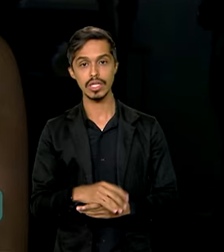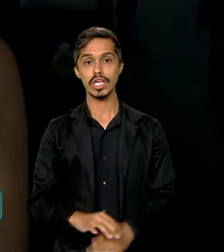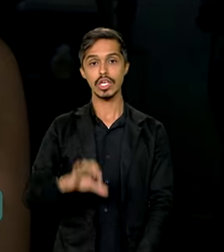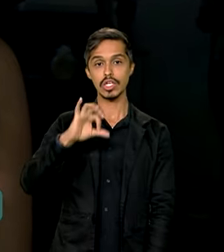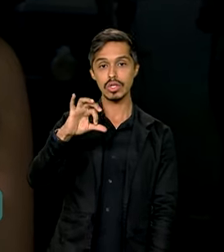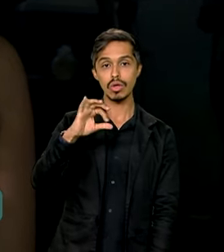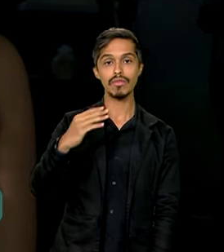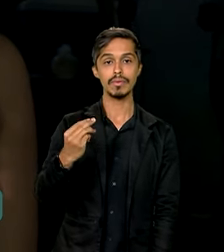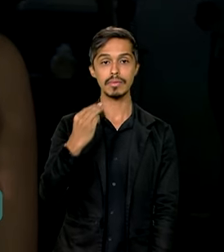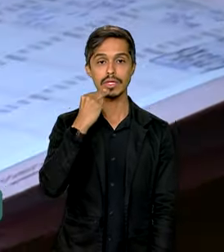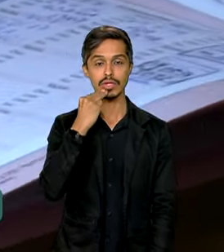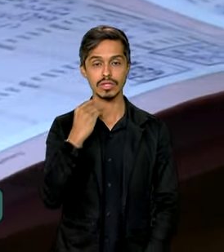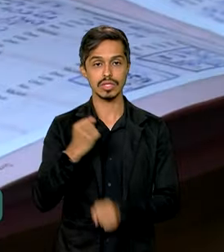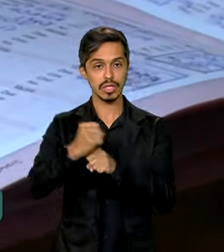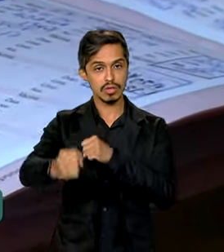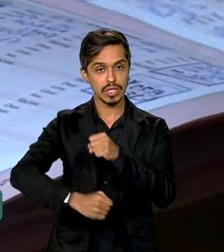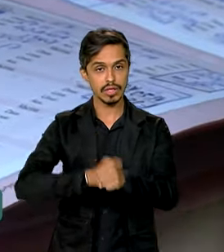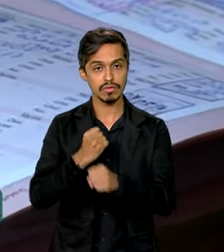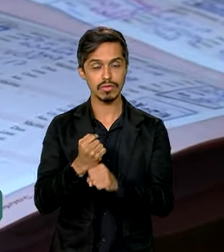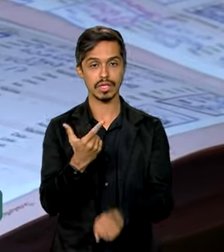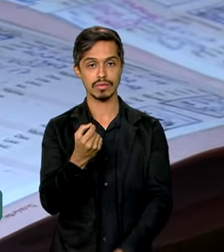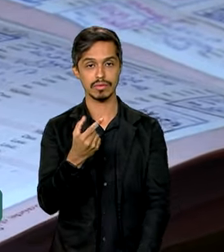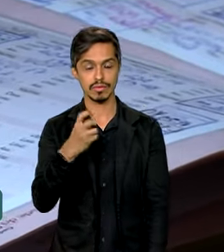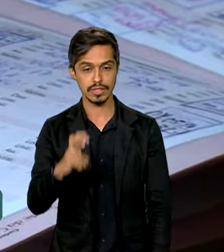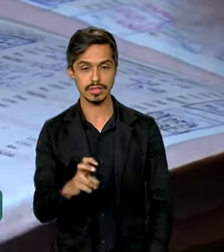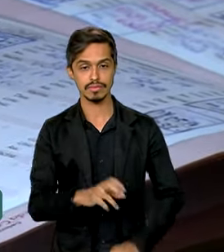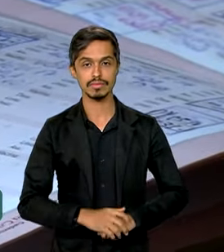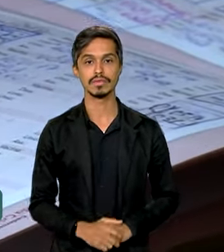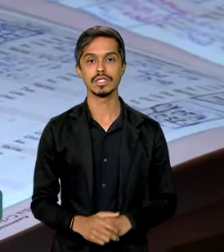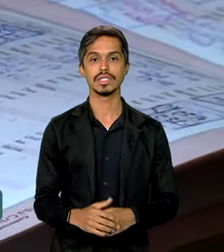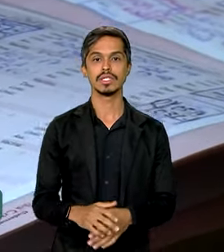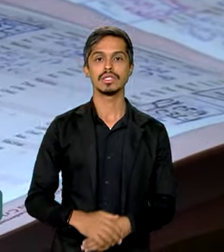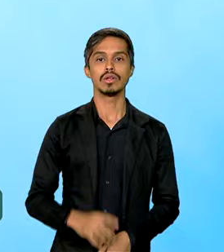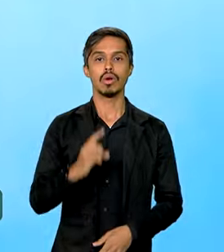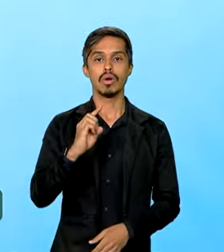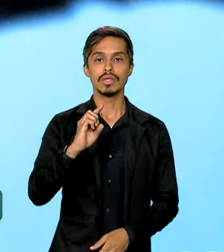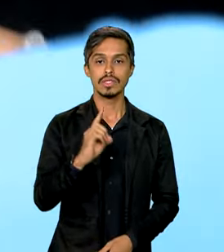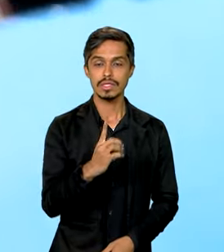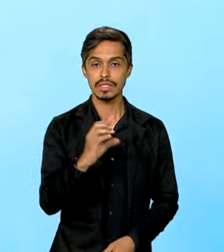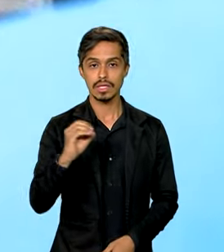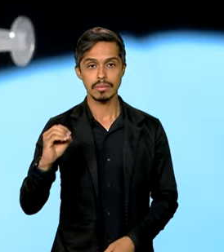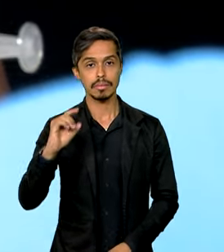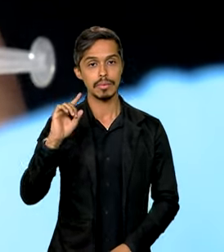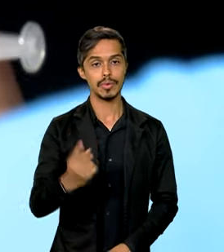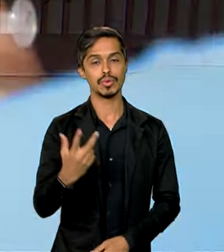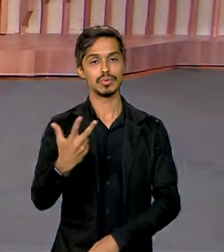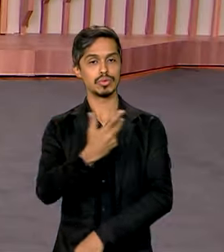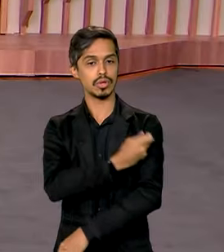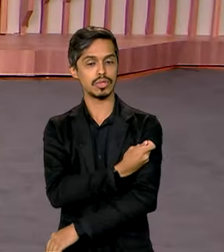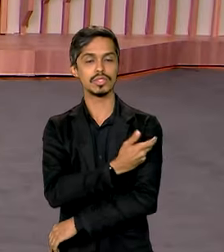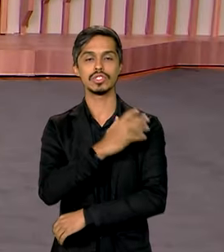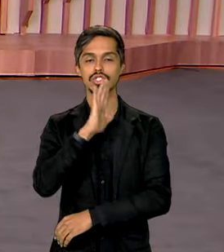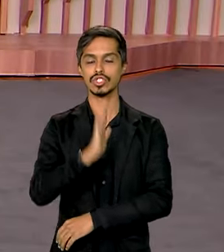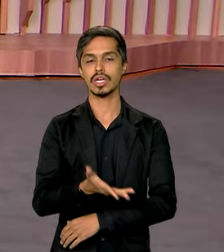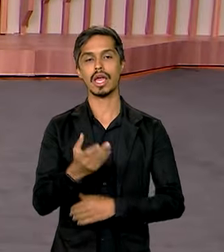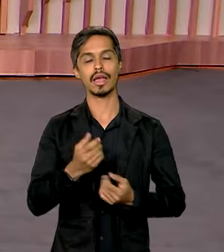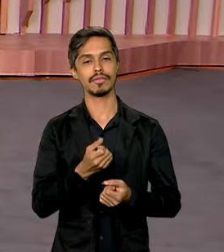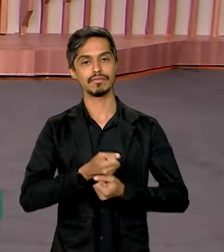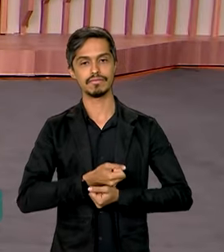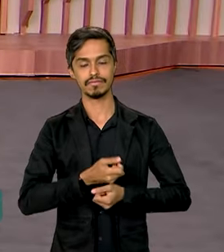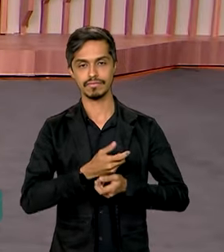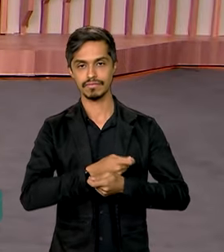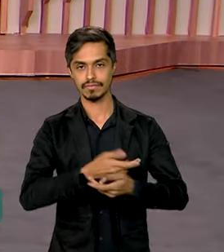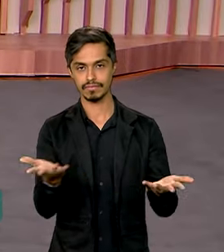para o ano que vem. Até agora, mais de 1 milhão e 100 mil doses já foram aplicadas. Agora, uma